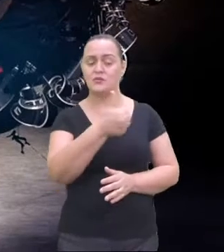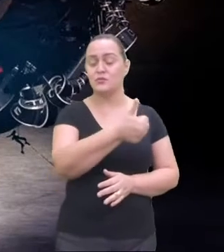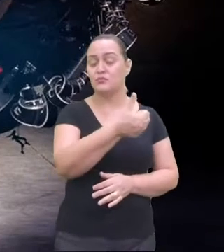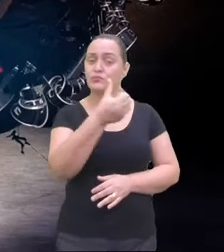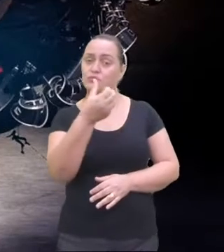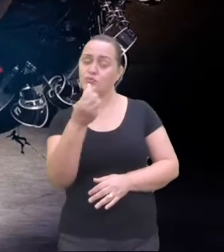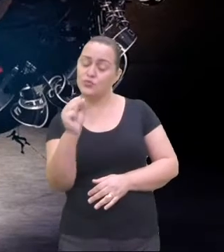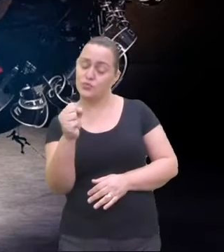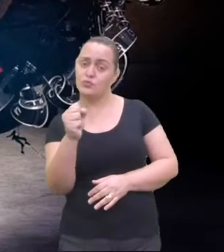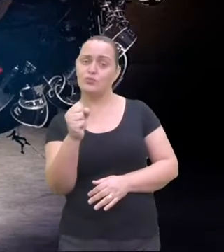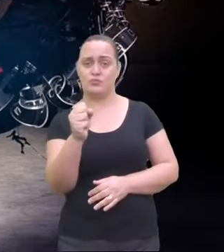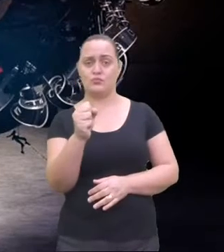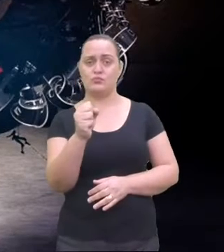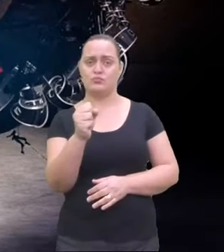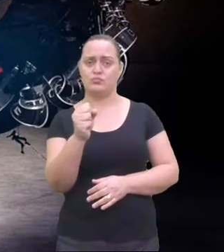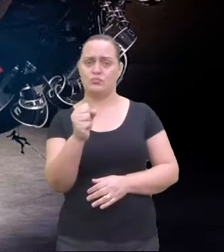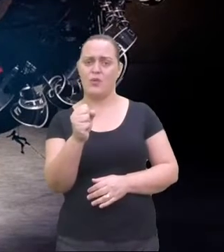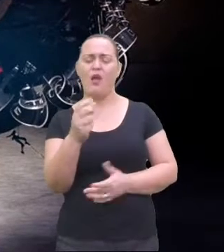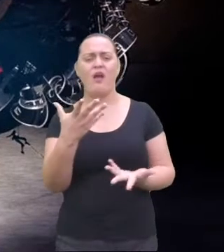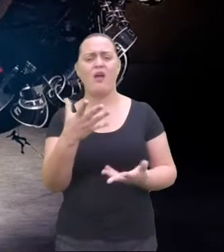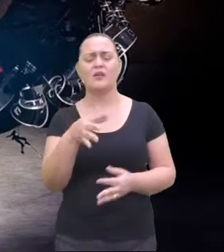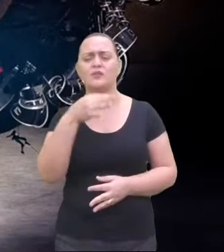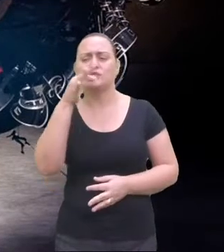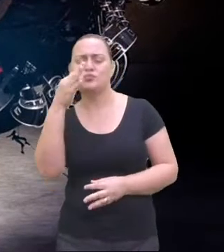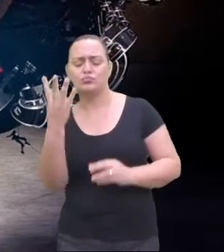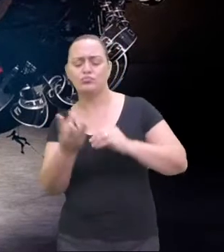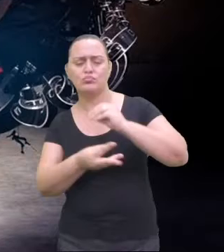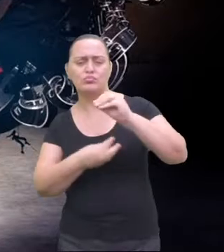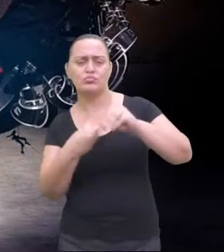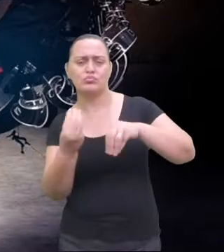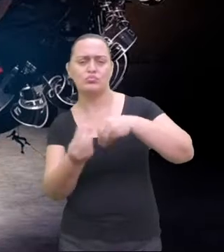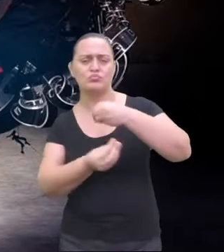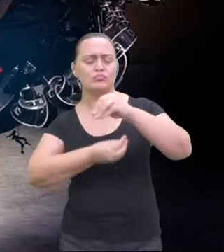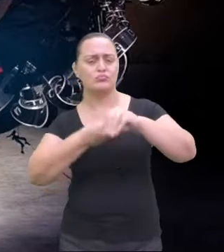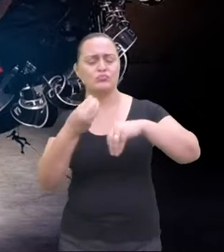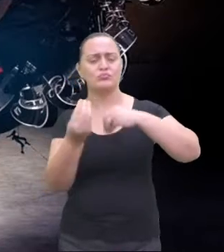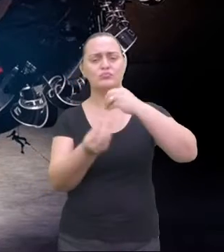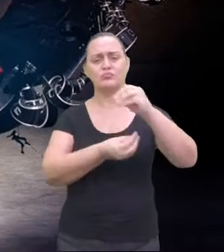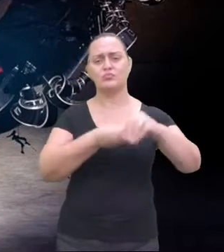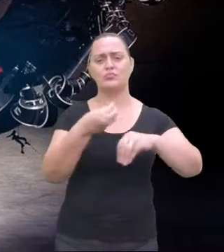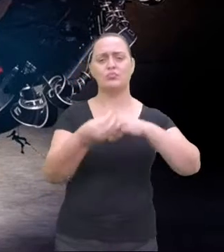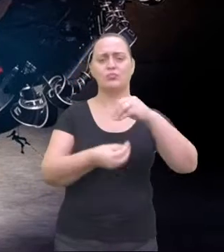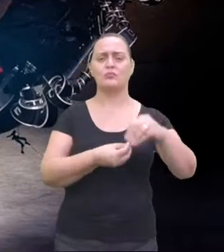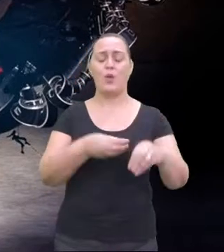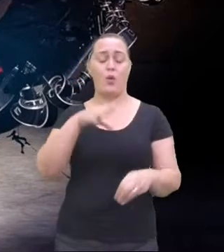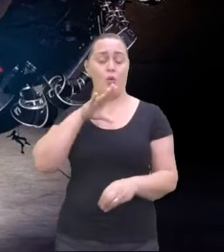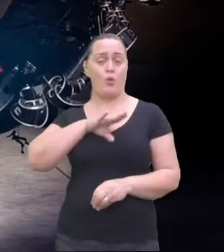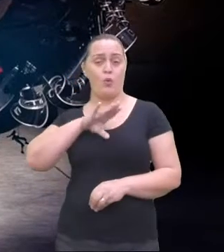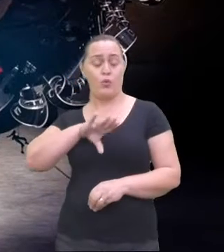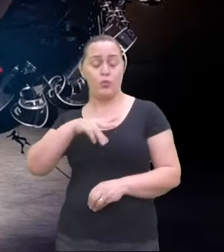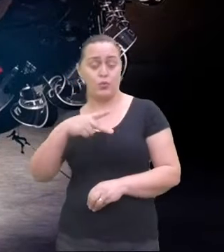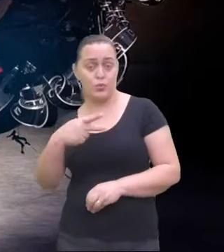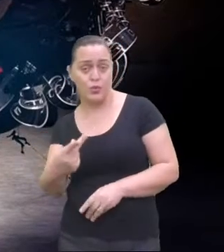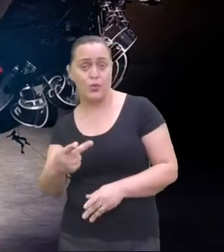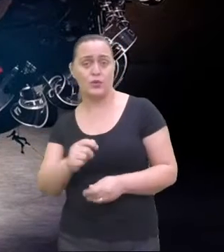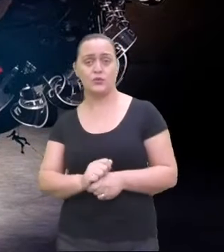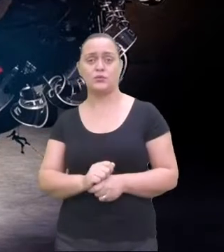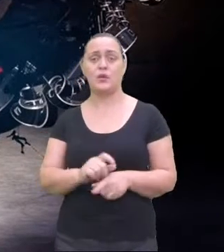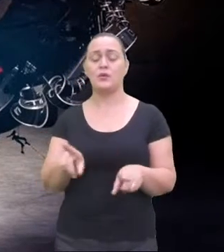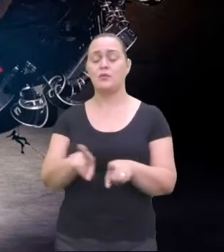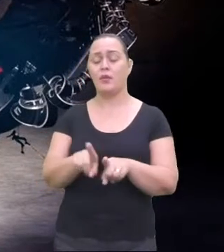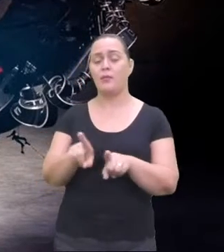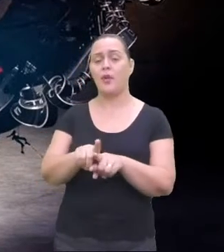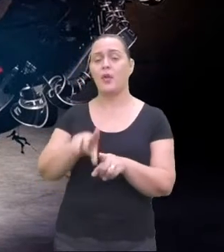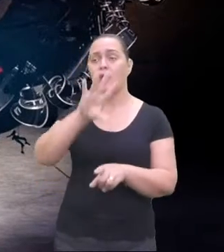Houve uma mistura entre cantigas populares, trazidas pelos portugueses, e sons de origens africanas, que foram